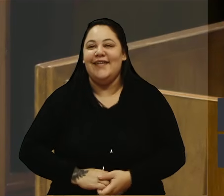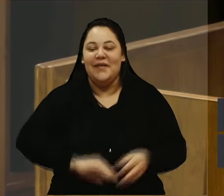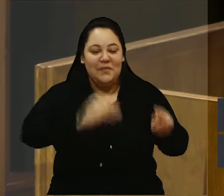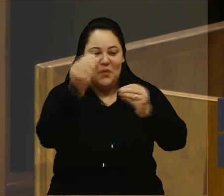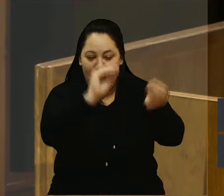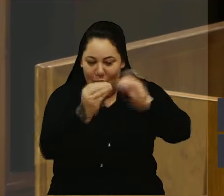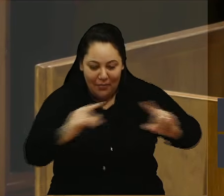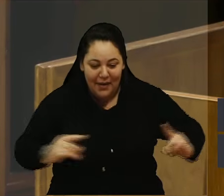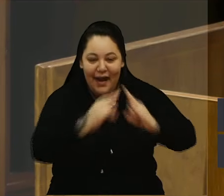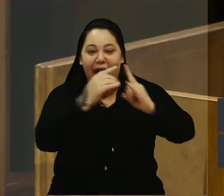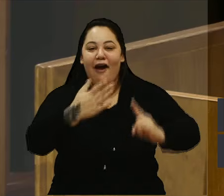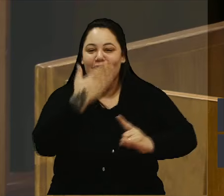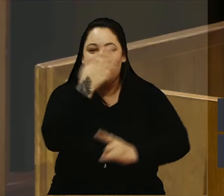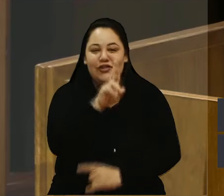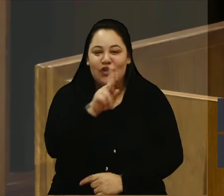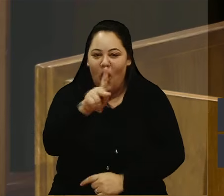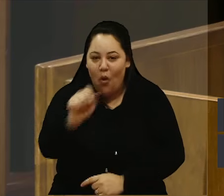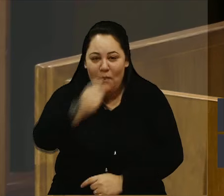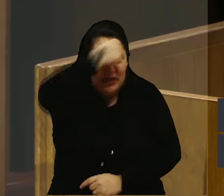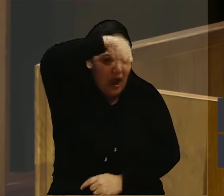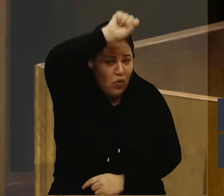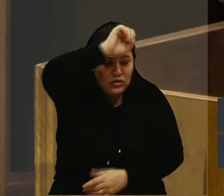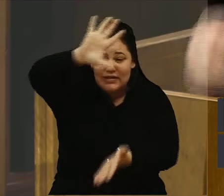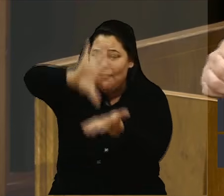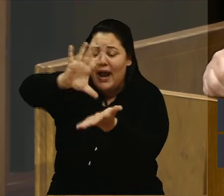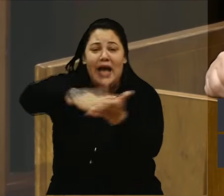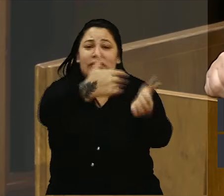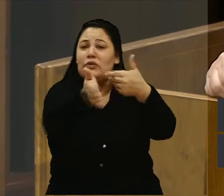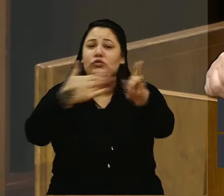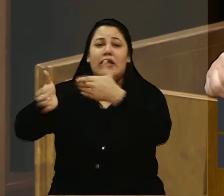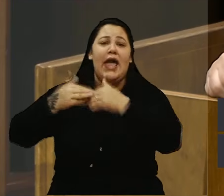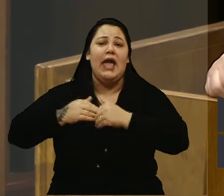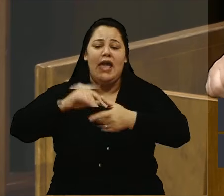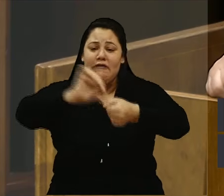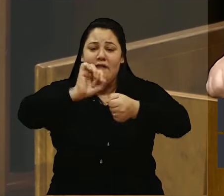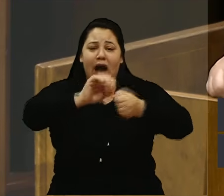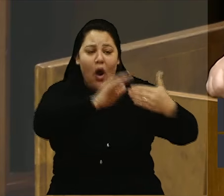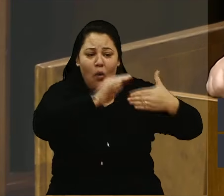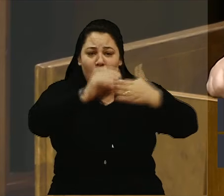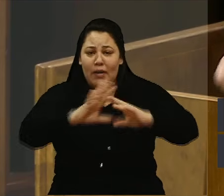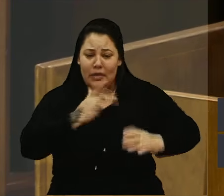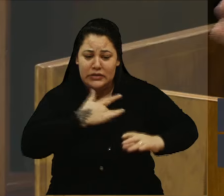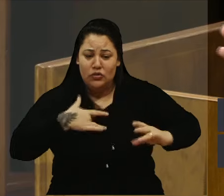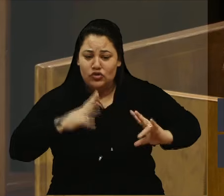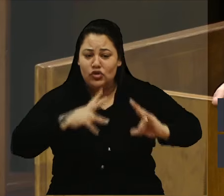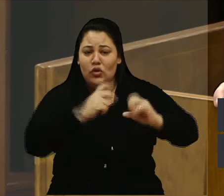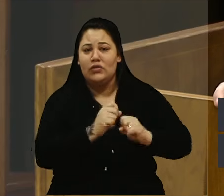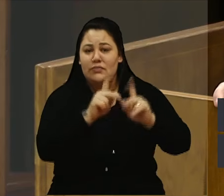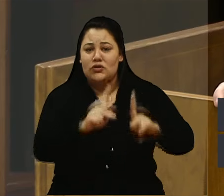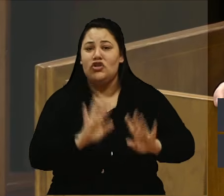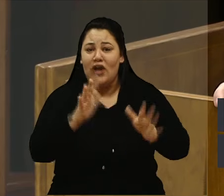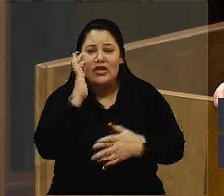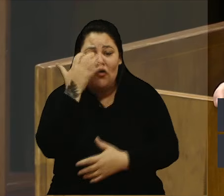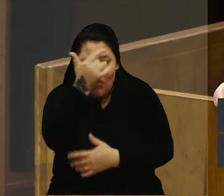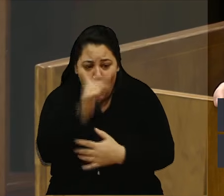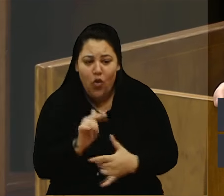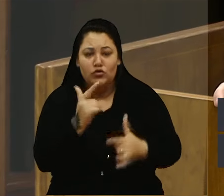frente às UPAs, na UX, na praça, e faz essa triagem pessoal para não se pelotar mais as UPAs. Já resolve outro